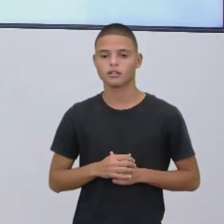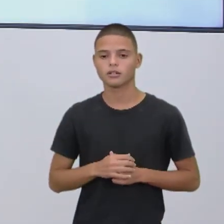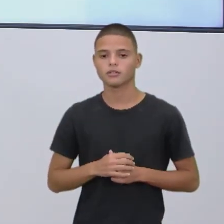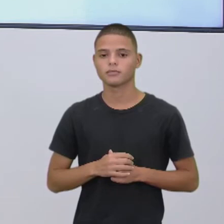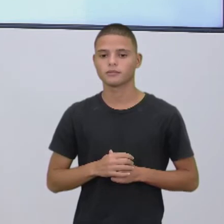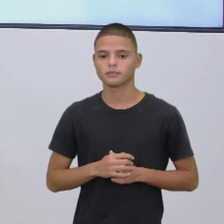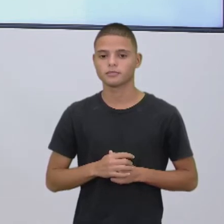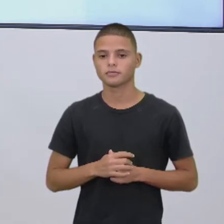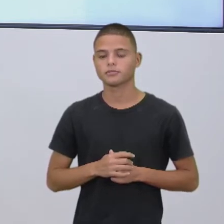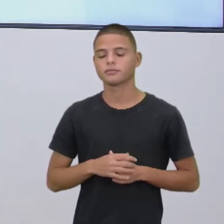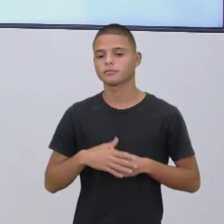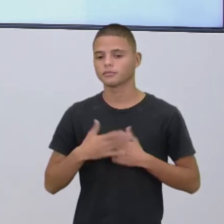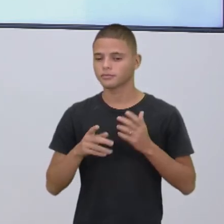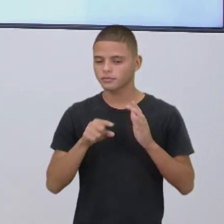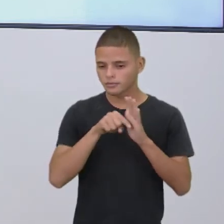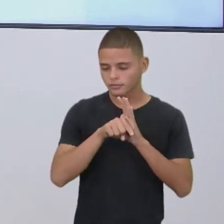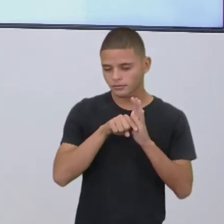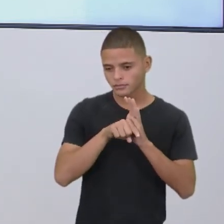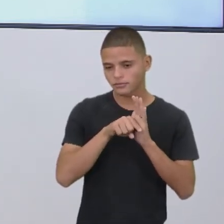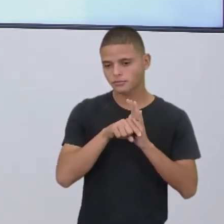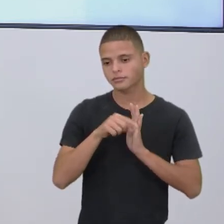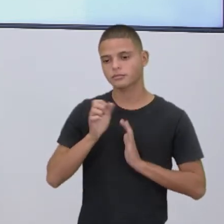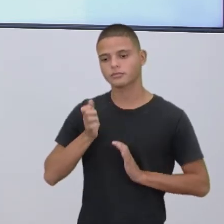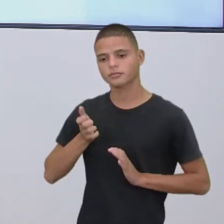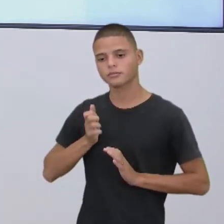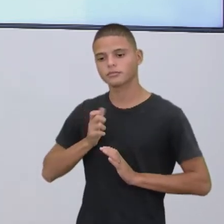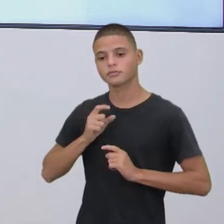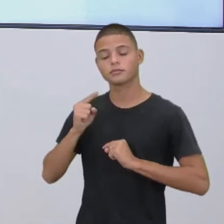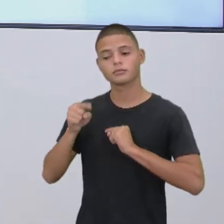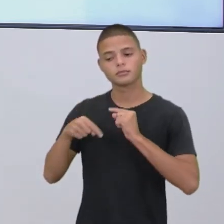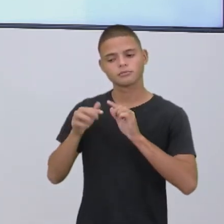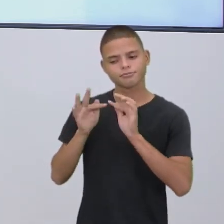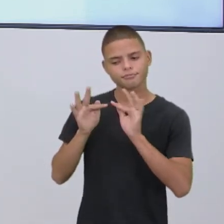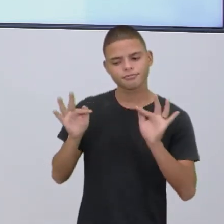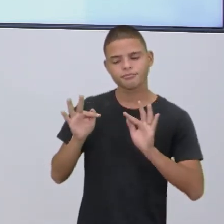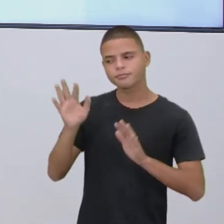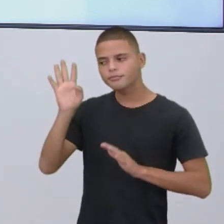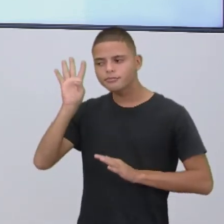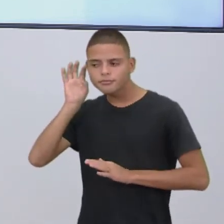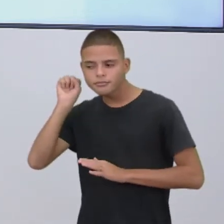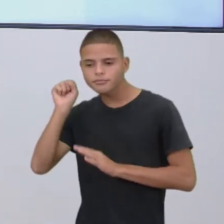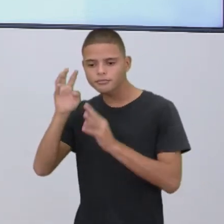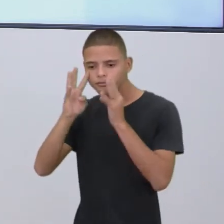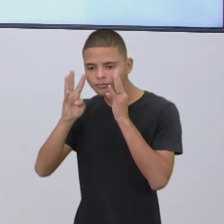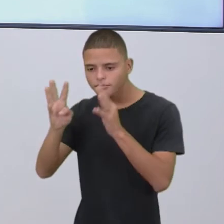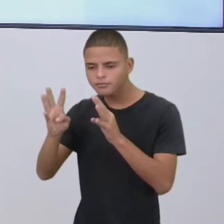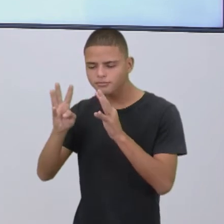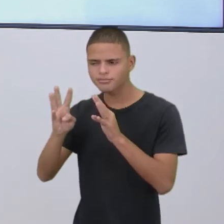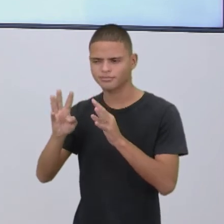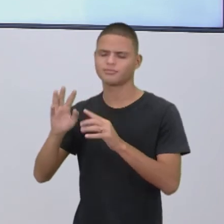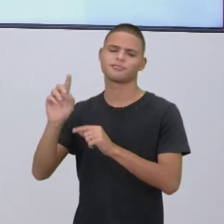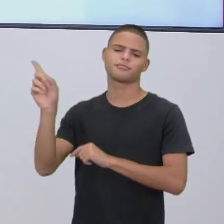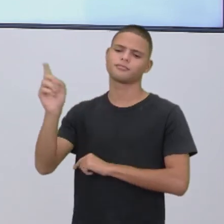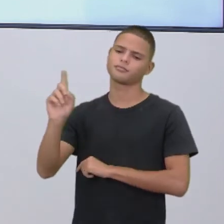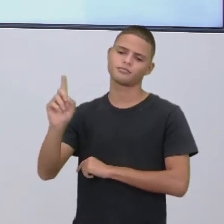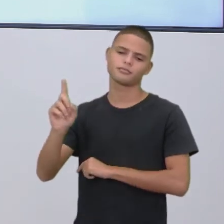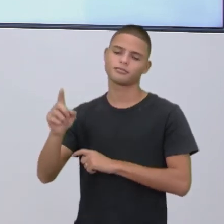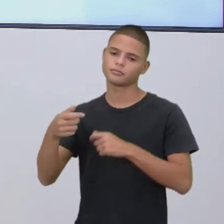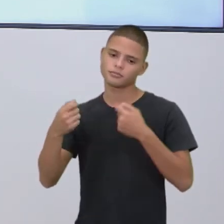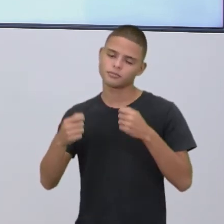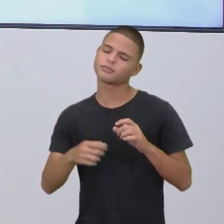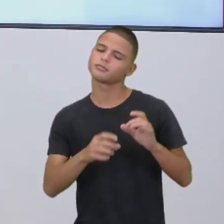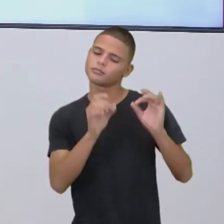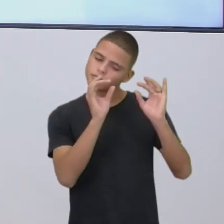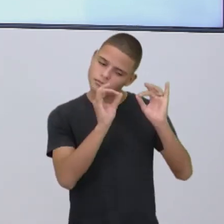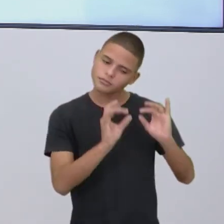pensa, fazer uma pesquisa estatística é simplesmente chegar lá, ouvir o outro, escrever qualquer coisa, e não é assim como a gente sabe. Existem